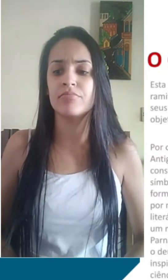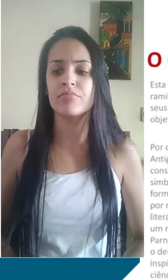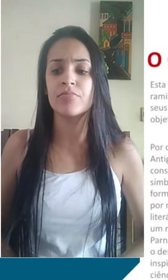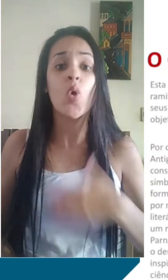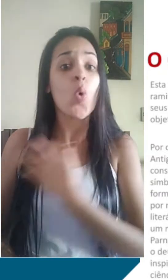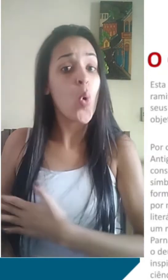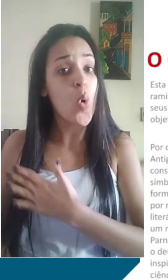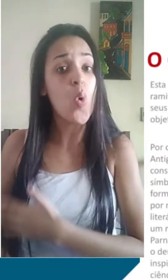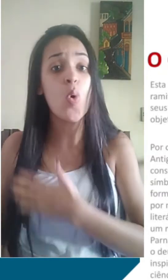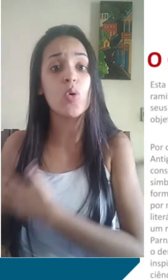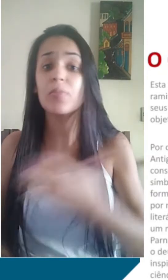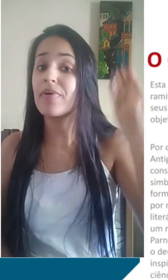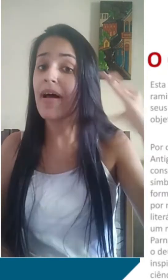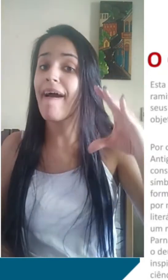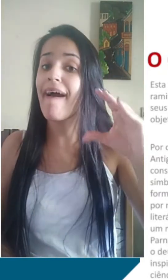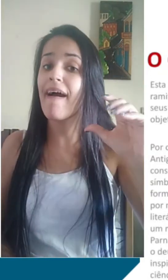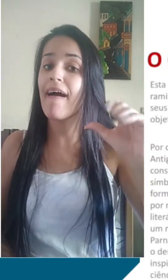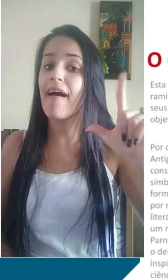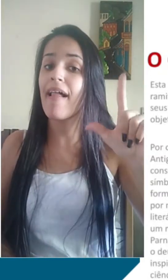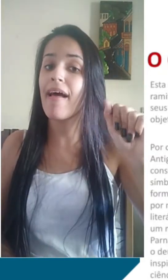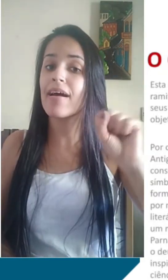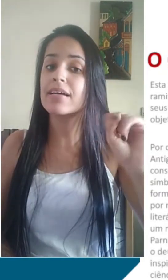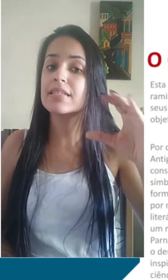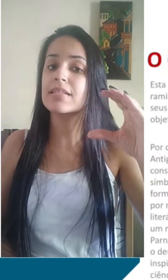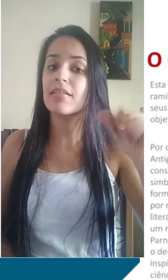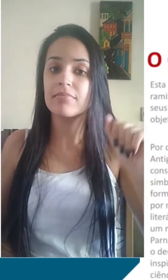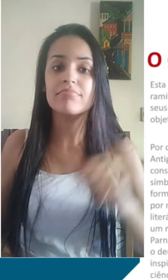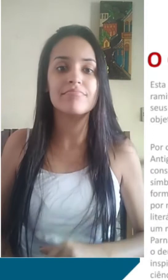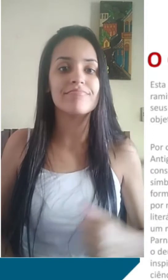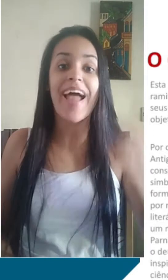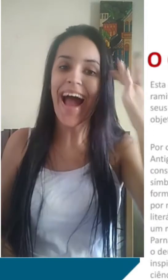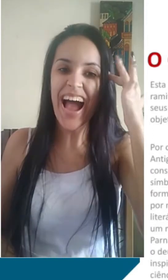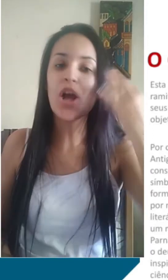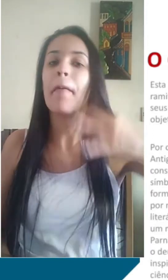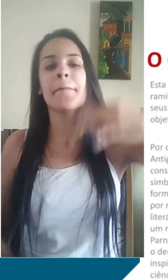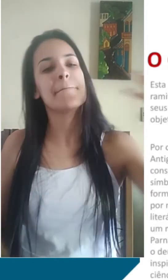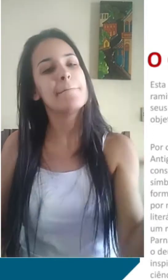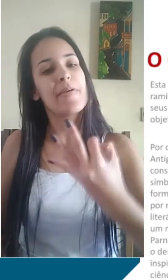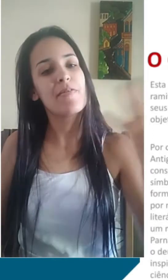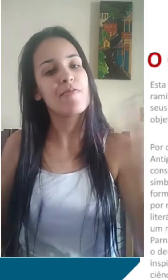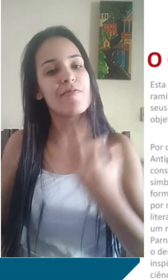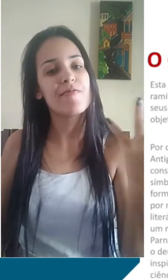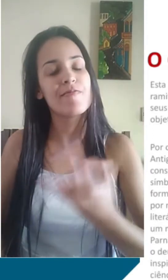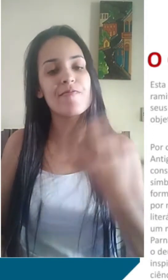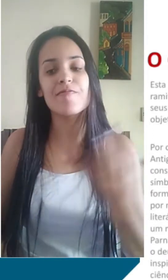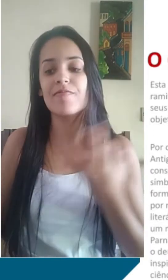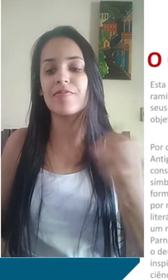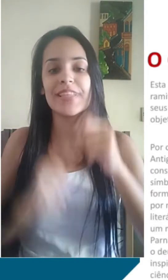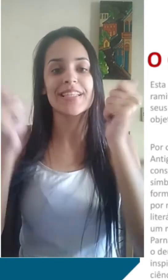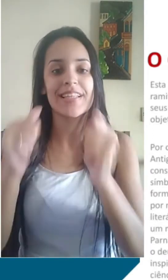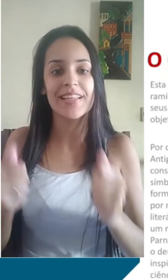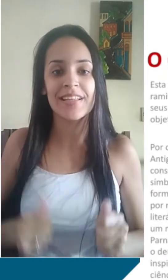clássica, considerada por eles símbolo de perfeição das formas artísticas, acabam por nomear o